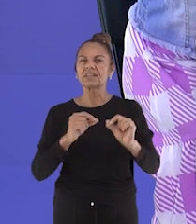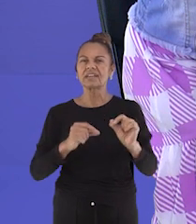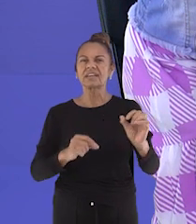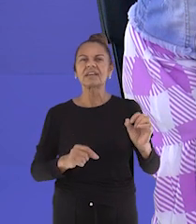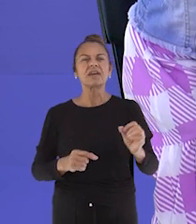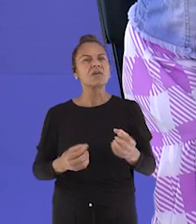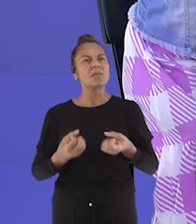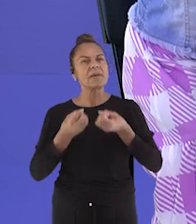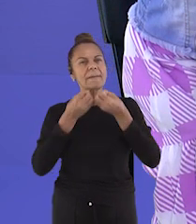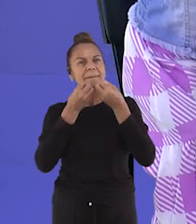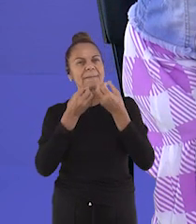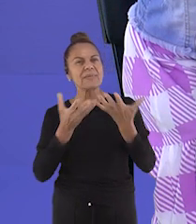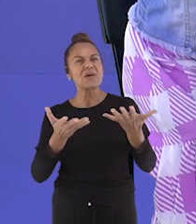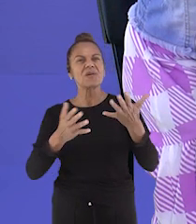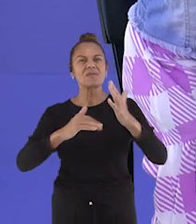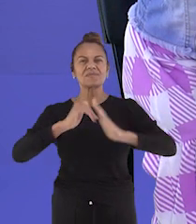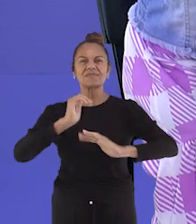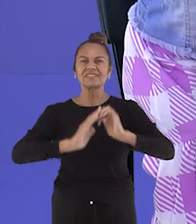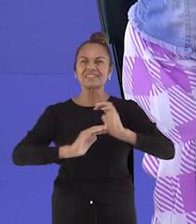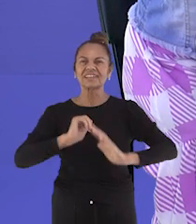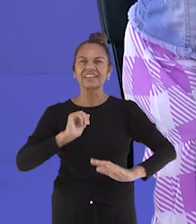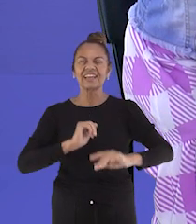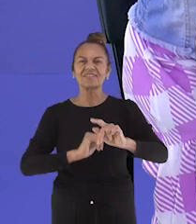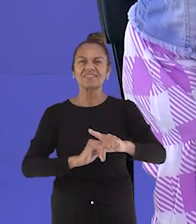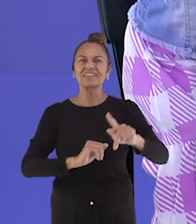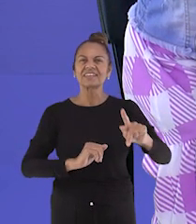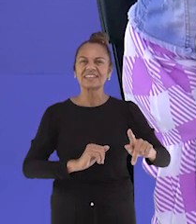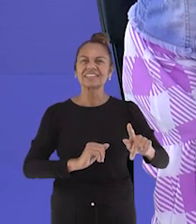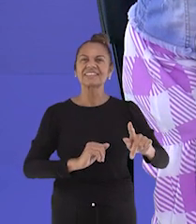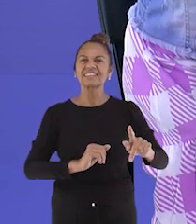é gratificante